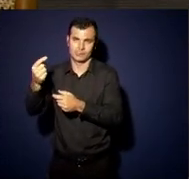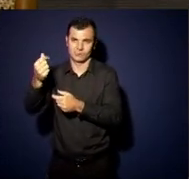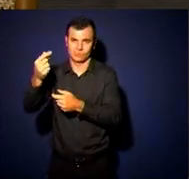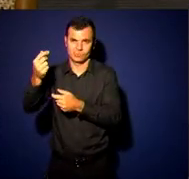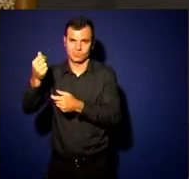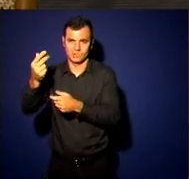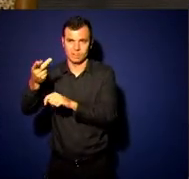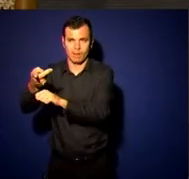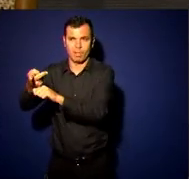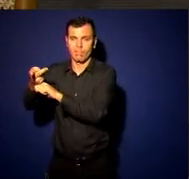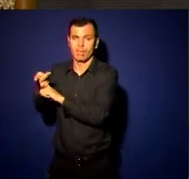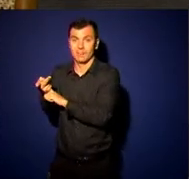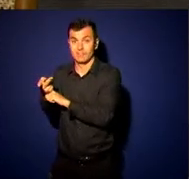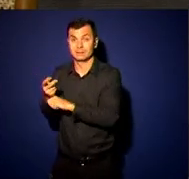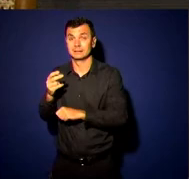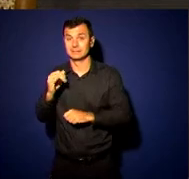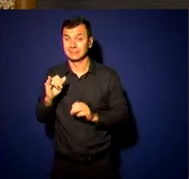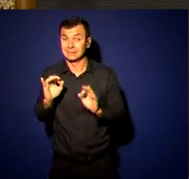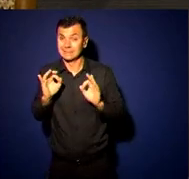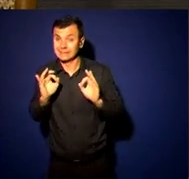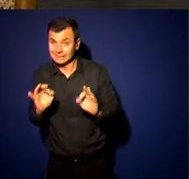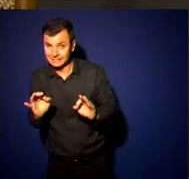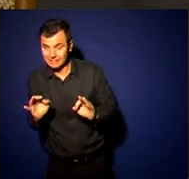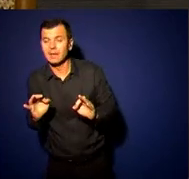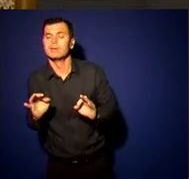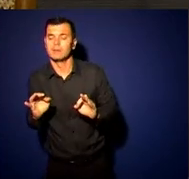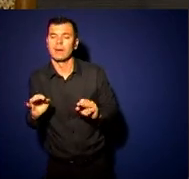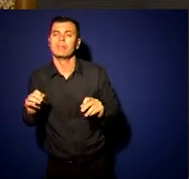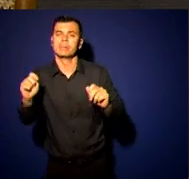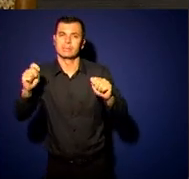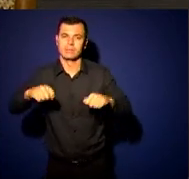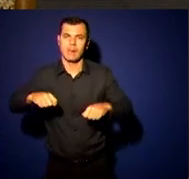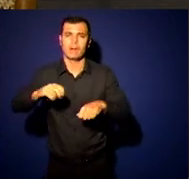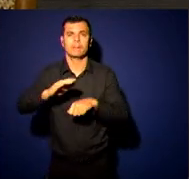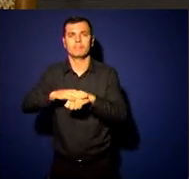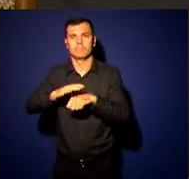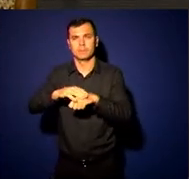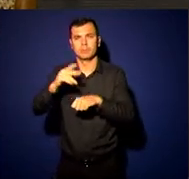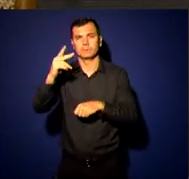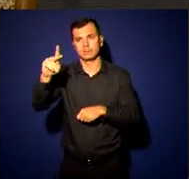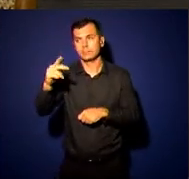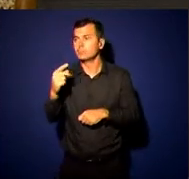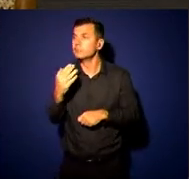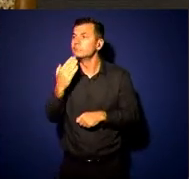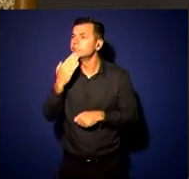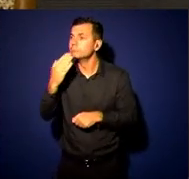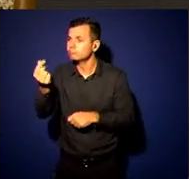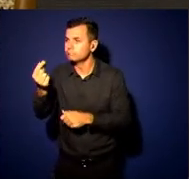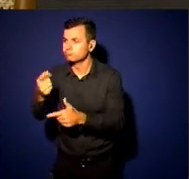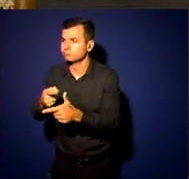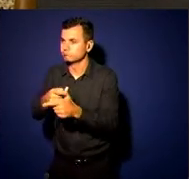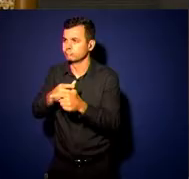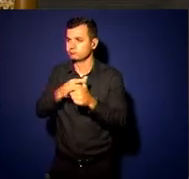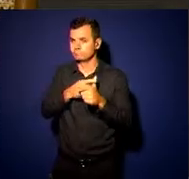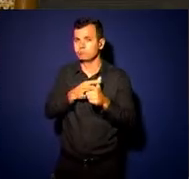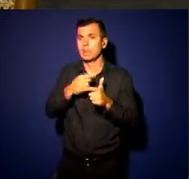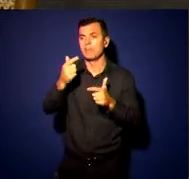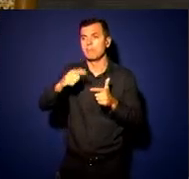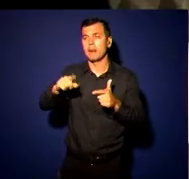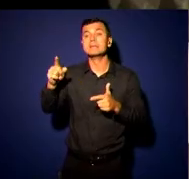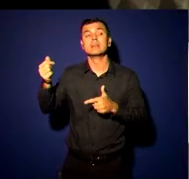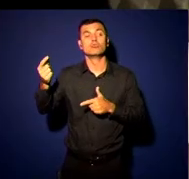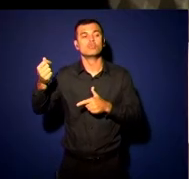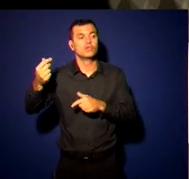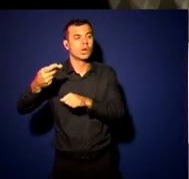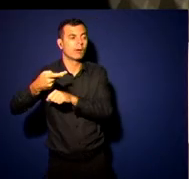de maneira eficiente a gente vai estar gerando ganhos tanto para os emissores que são os tomadores quanto para os investidores que são os